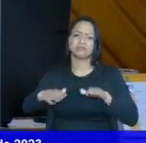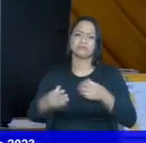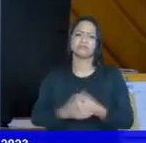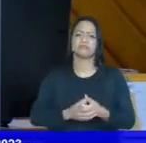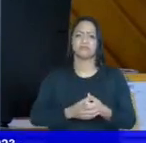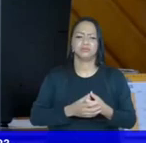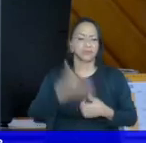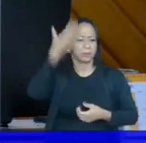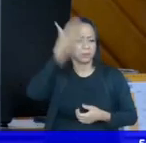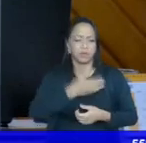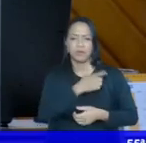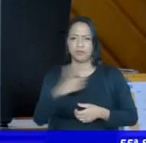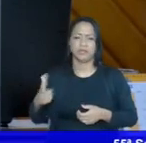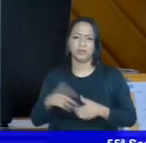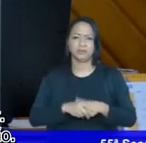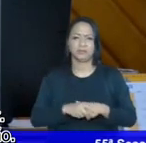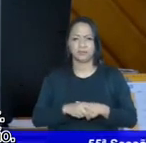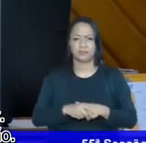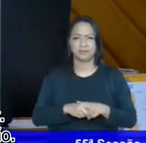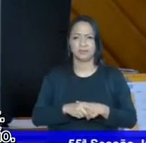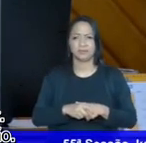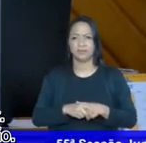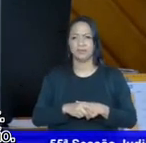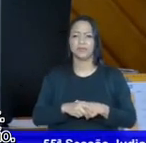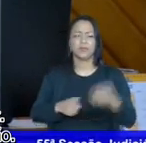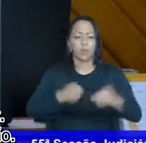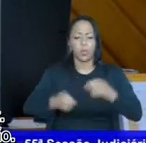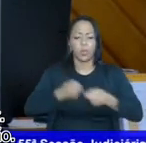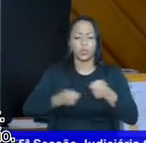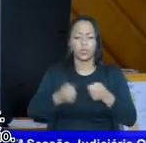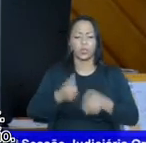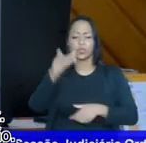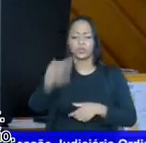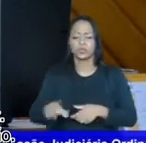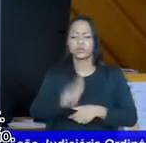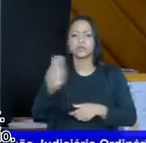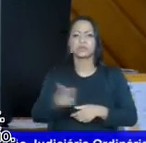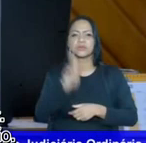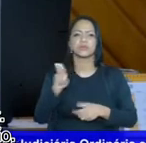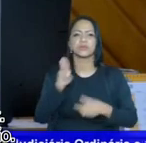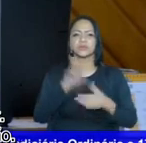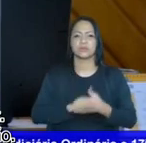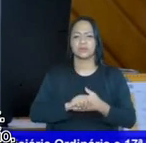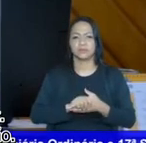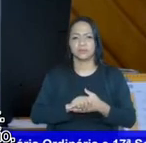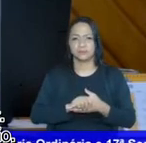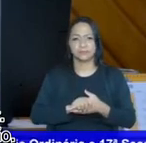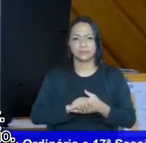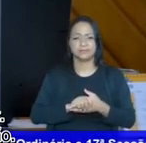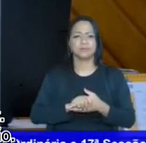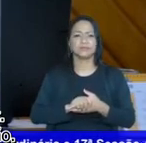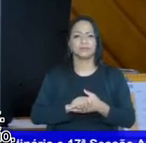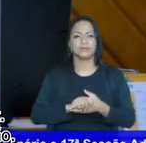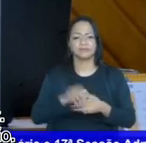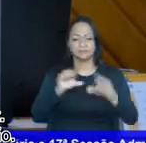Não existe prova. Não foi feito o controle de quem utilizou o ticket, se esse ticket